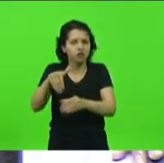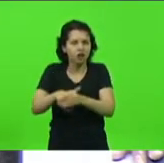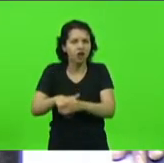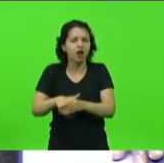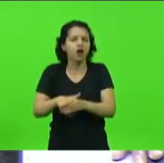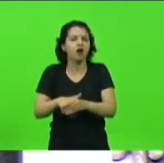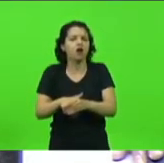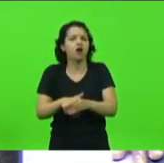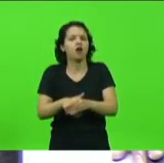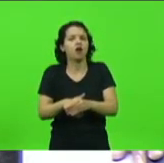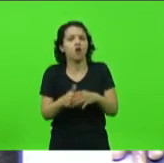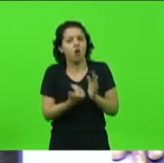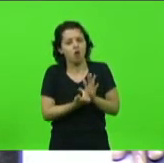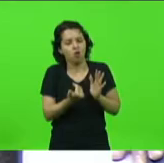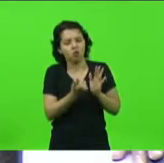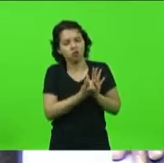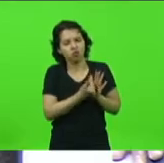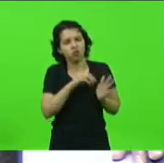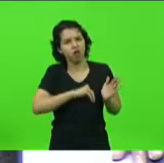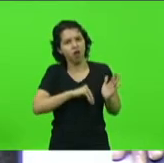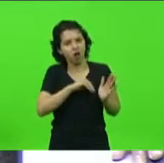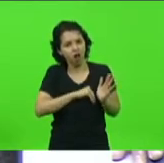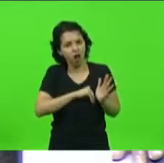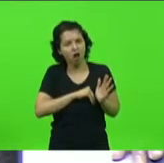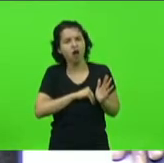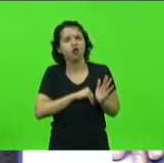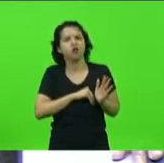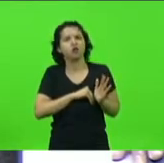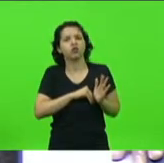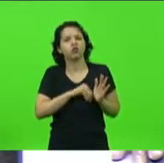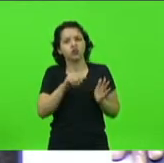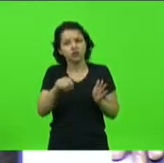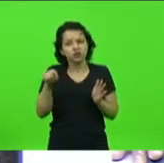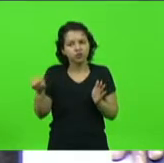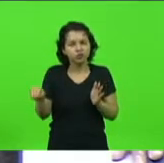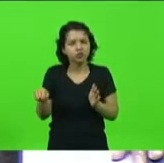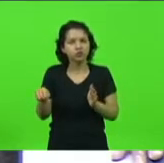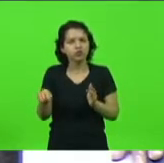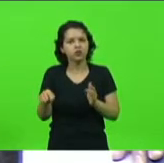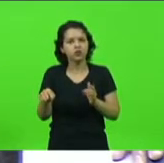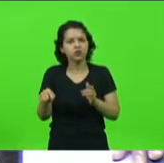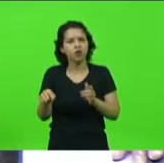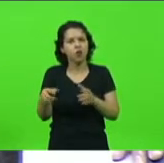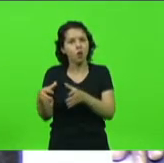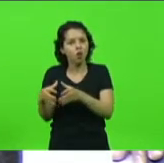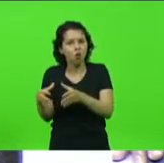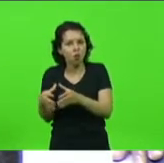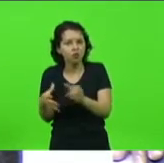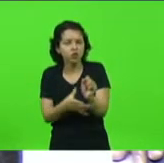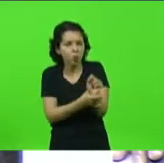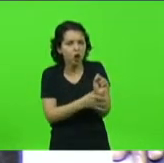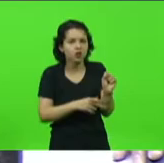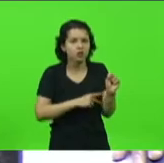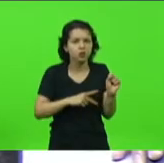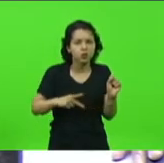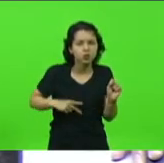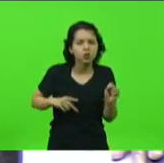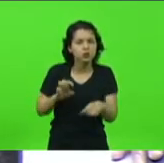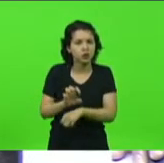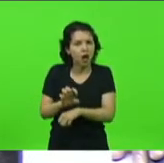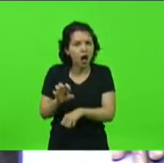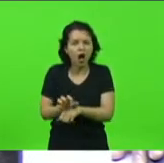reajuste inflacionário dos agentes de segurança do Estado, de todas as suas categorias,